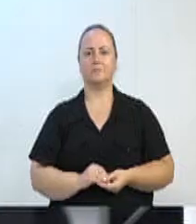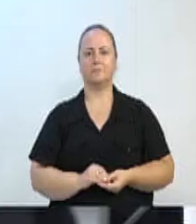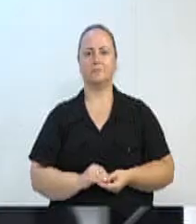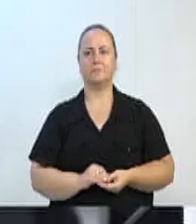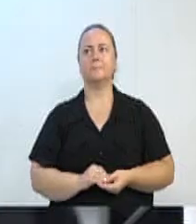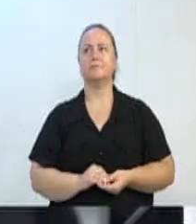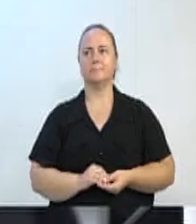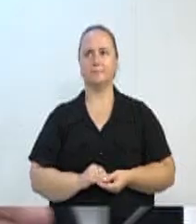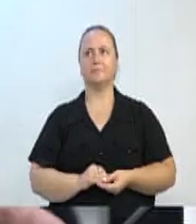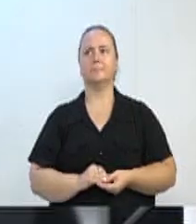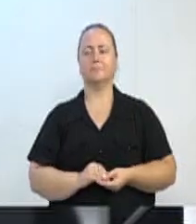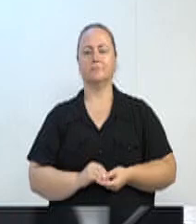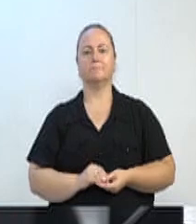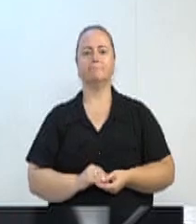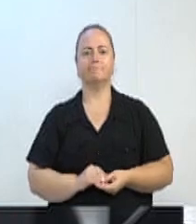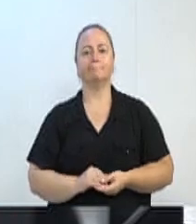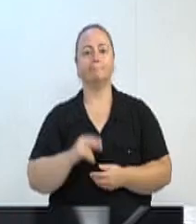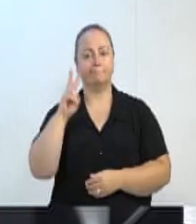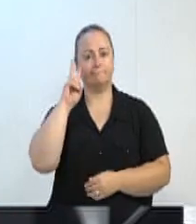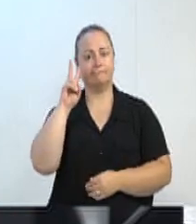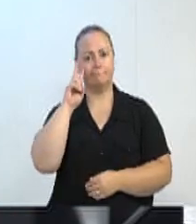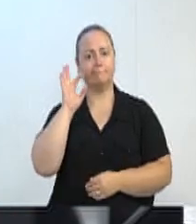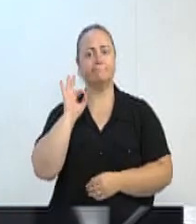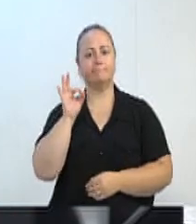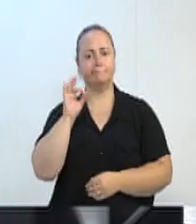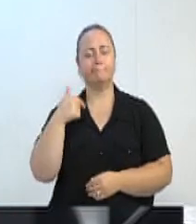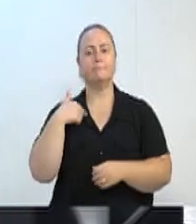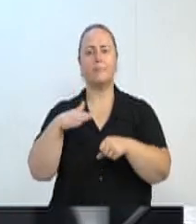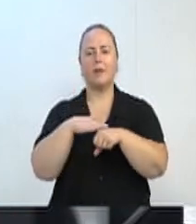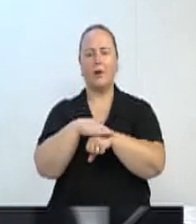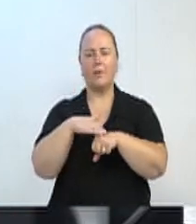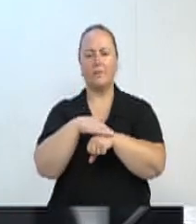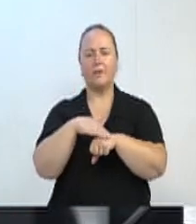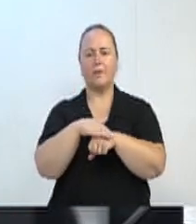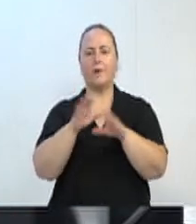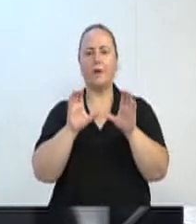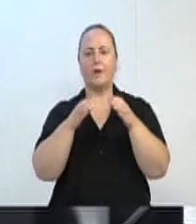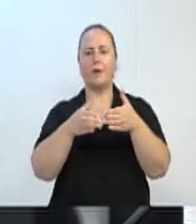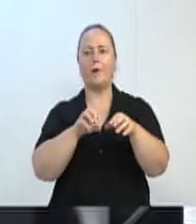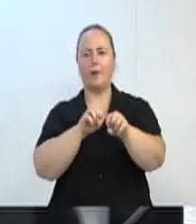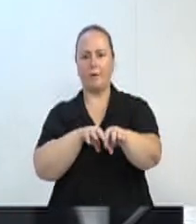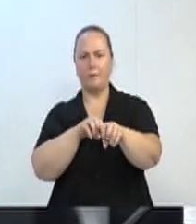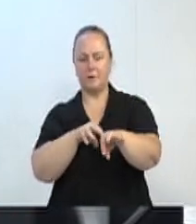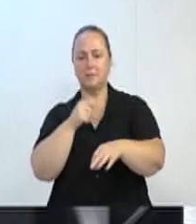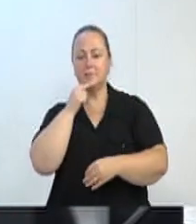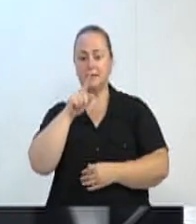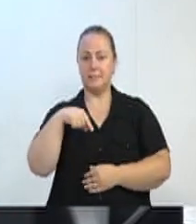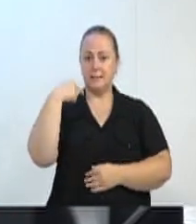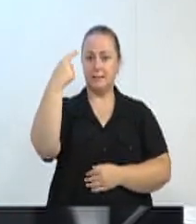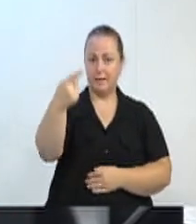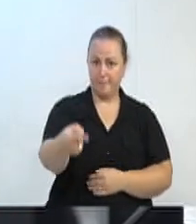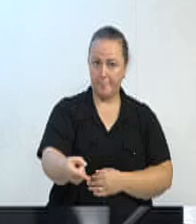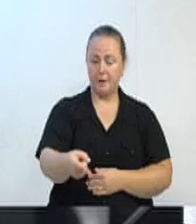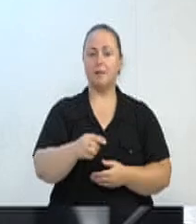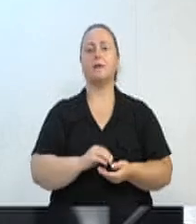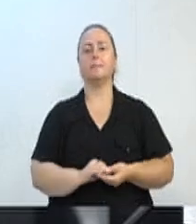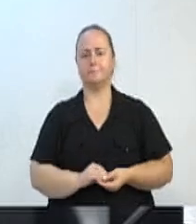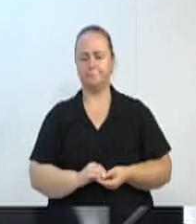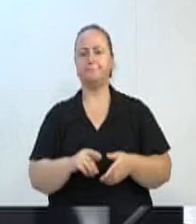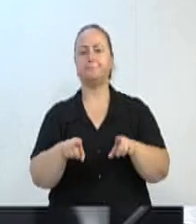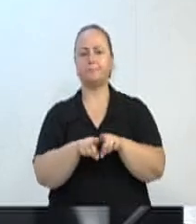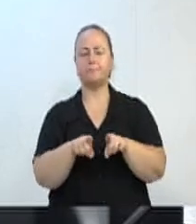Bem lembrado o vereador nós conversamos inclusive na comissão de educação a possibilidade de fazer e acho que na semana seguinte eu tinha uma conversa com Ricardo